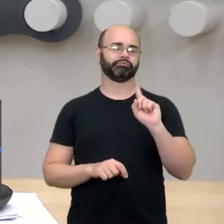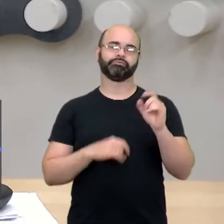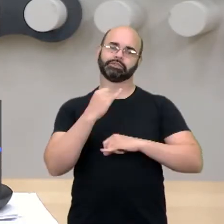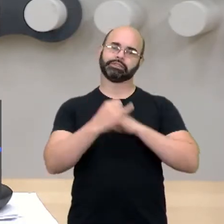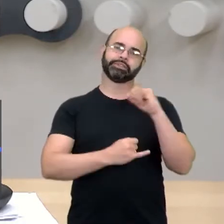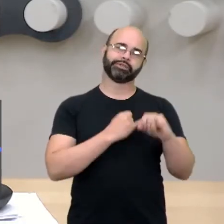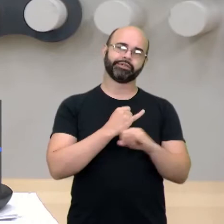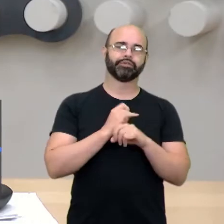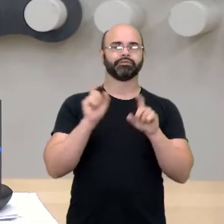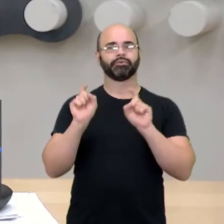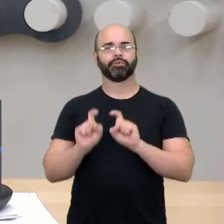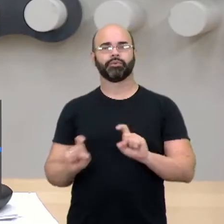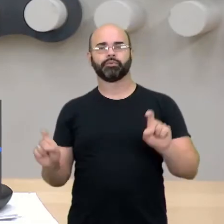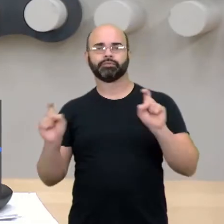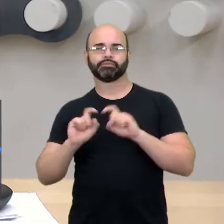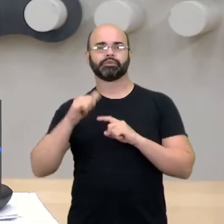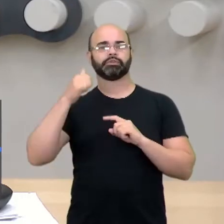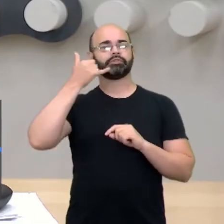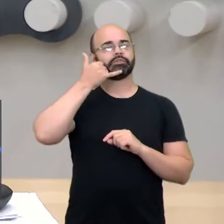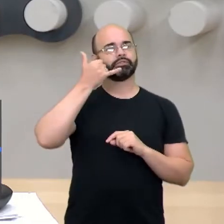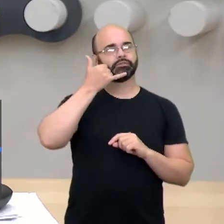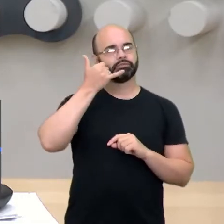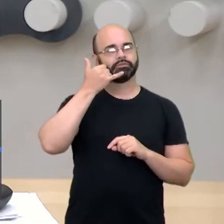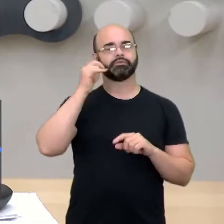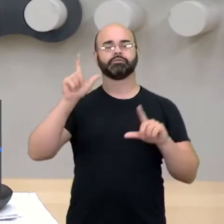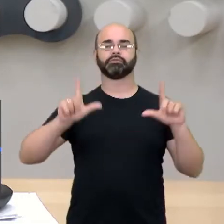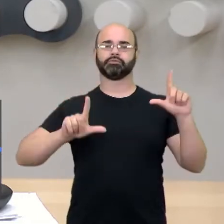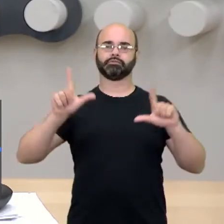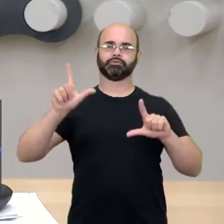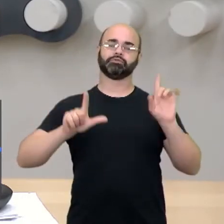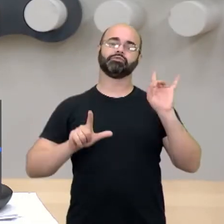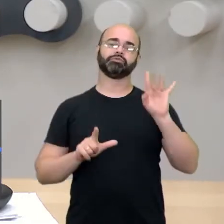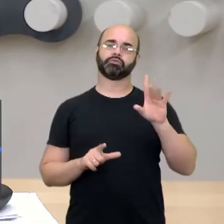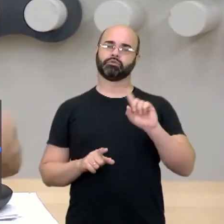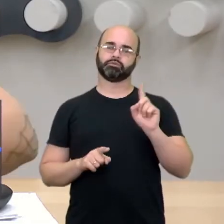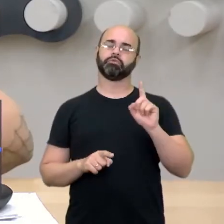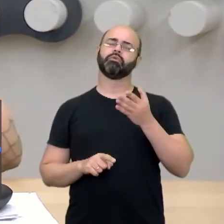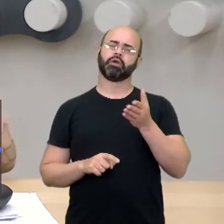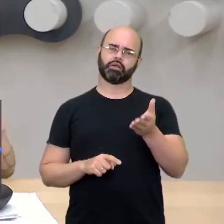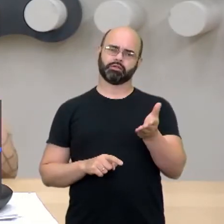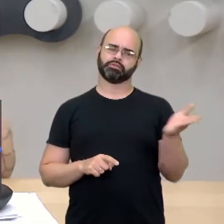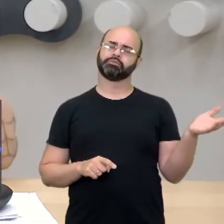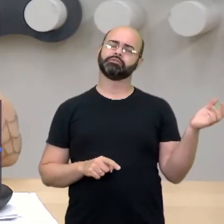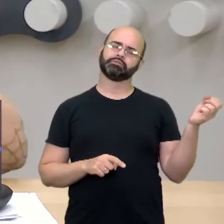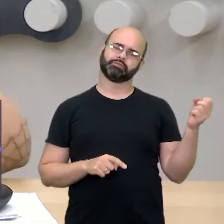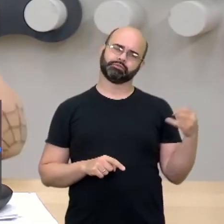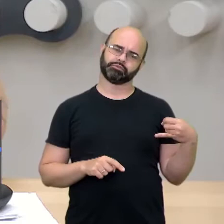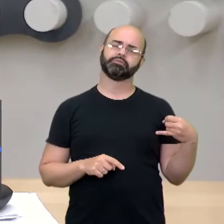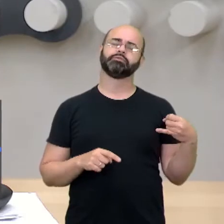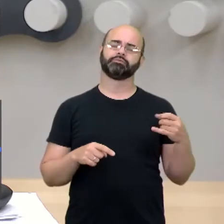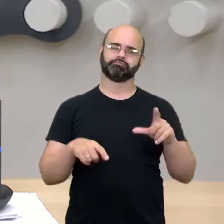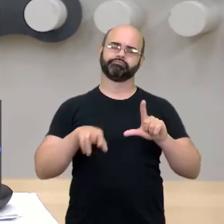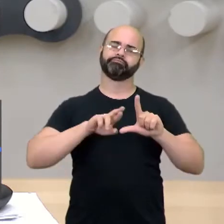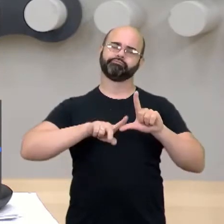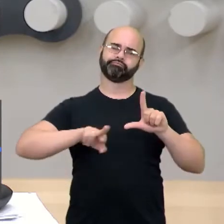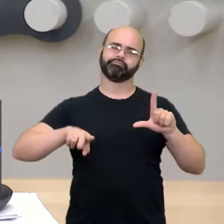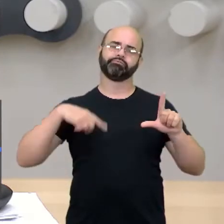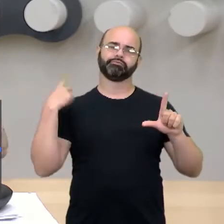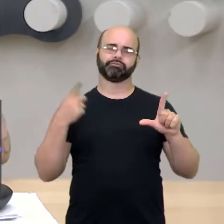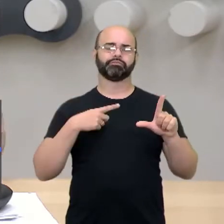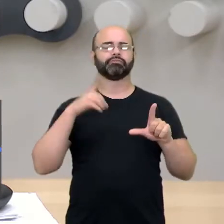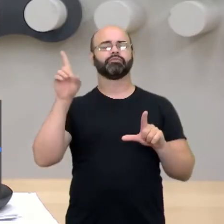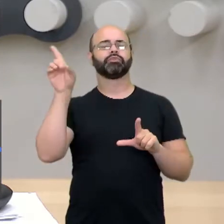internet o computador o celular à televisão muito embora essas também façam parte né das mídias que a gente